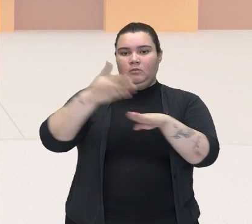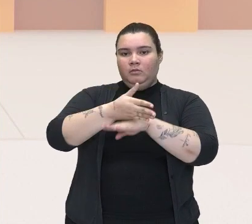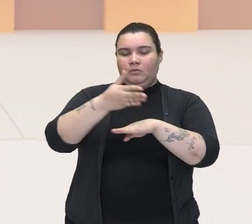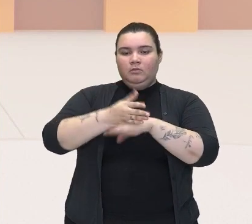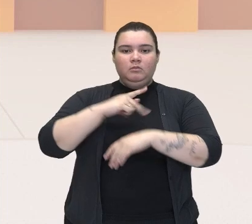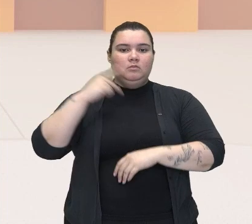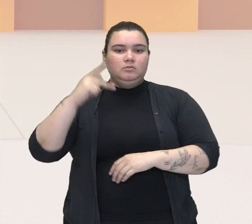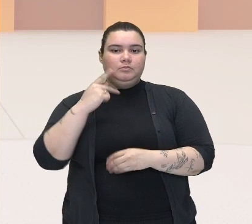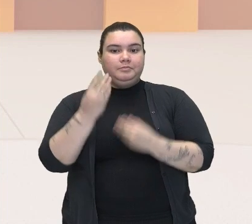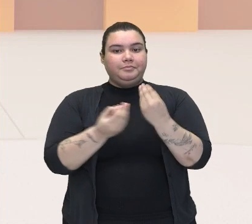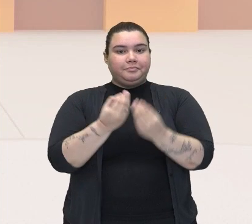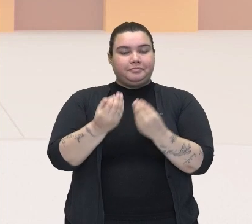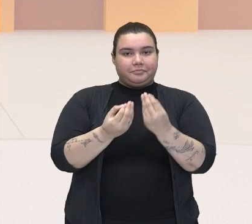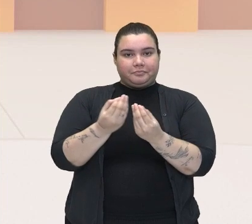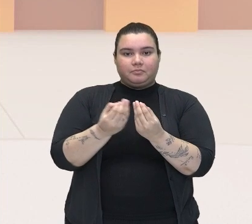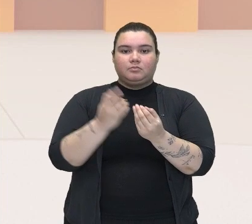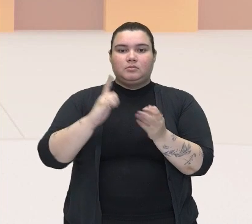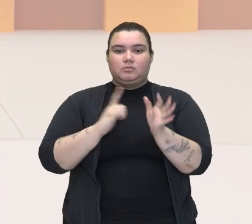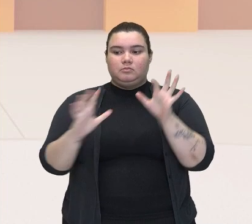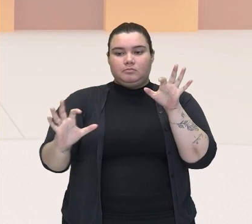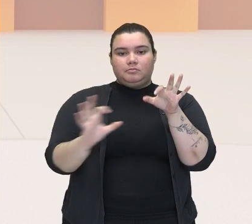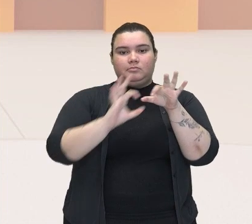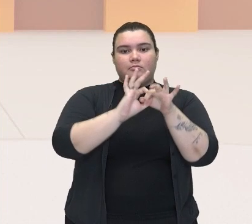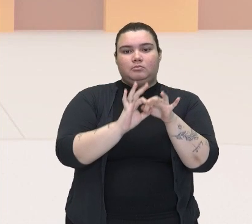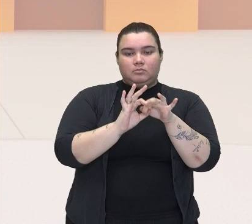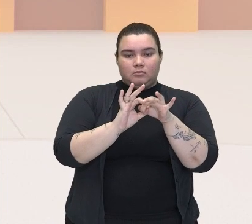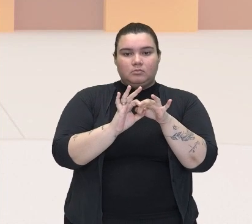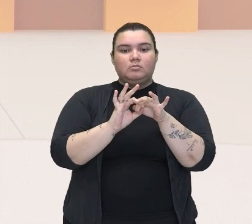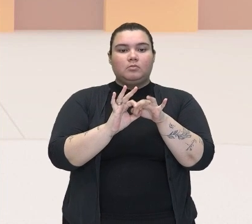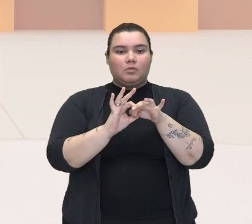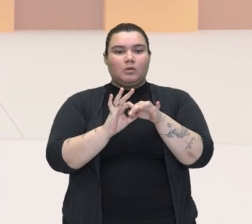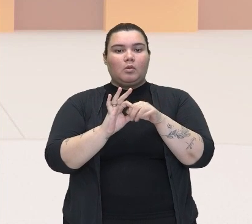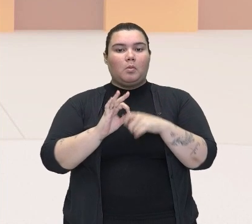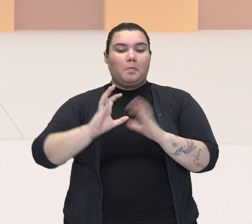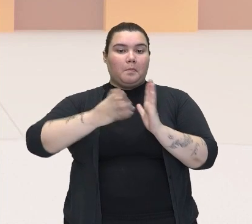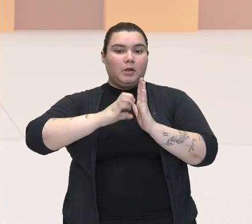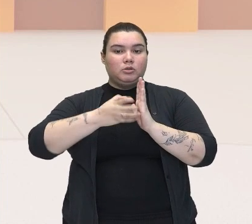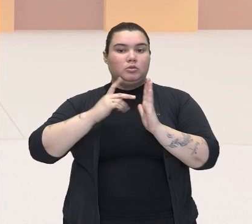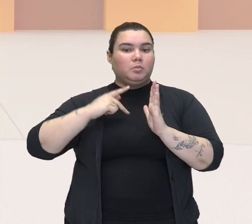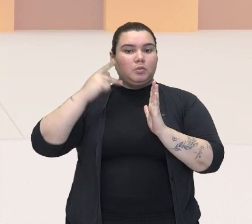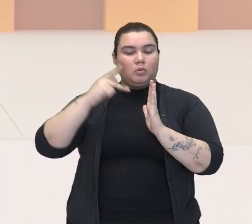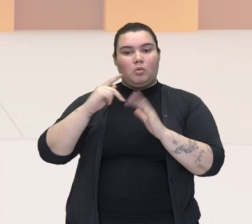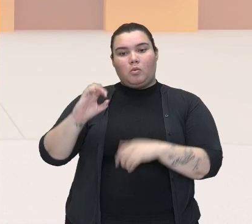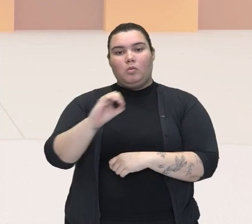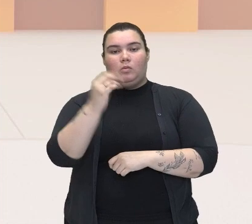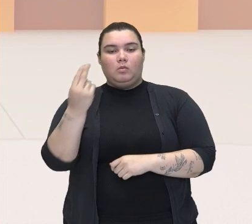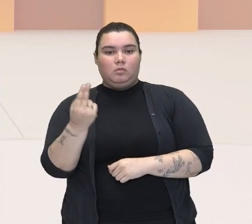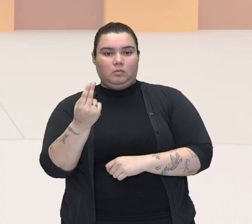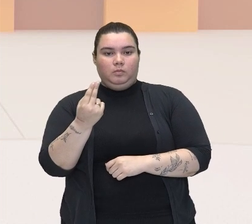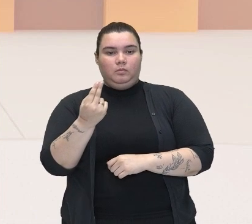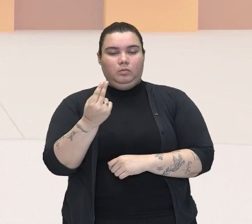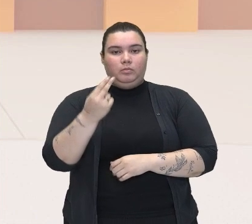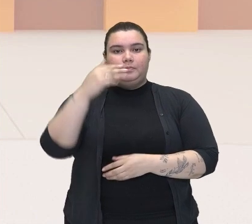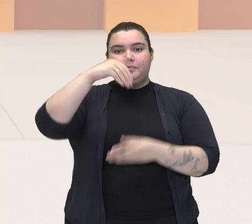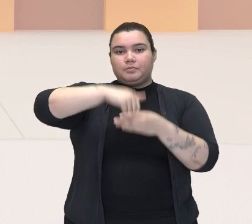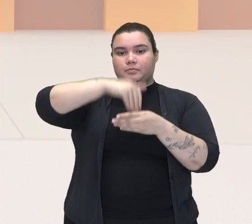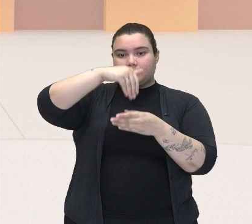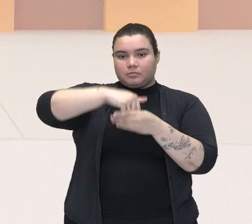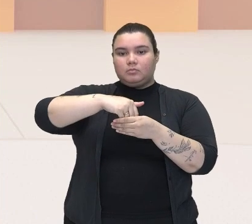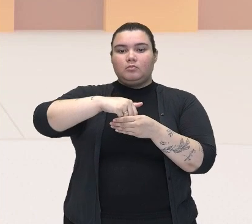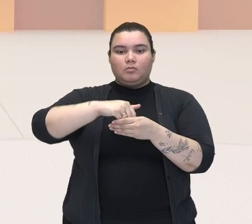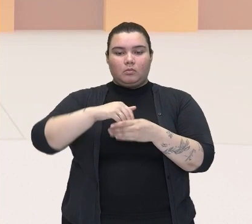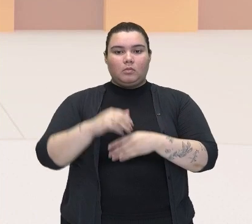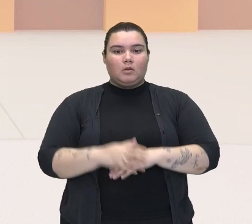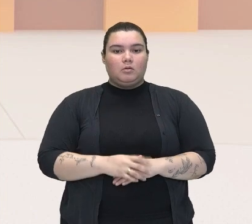participa politicamente através da filiação em um partido político ou votando,